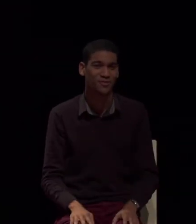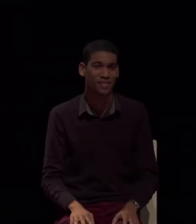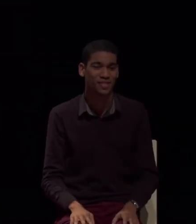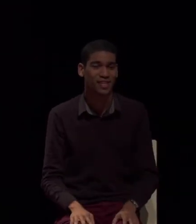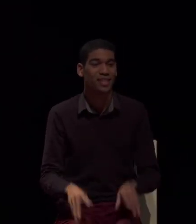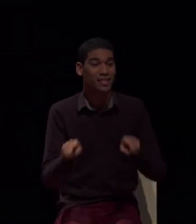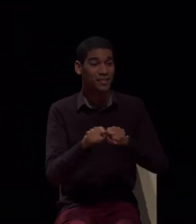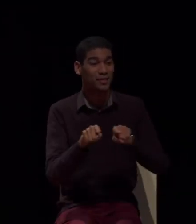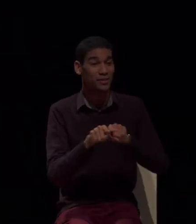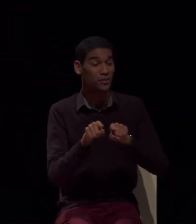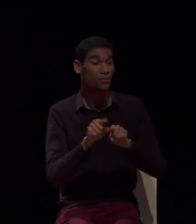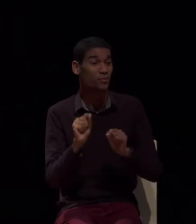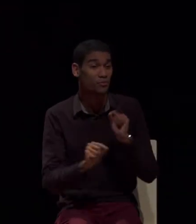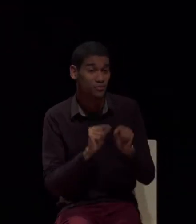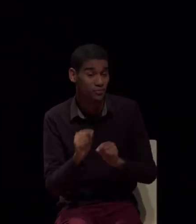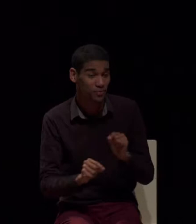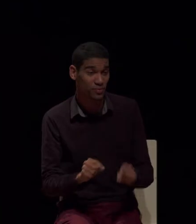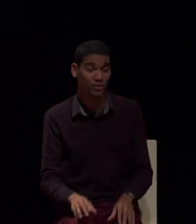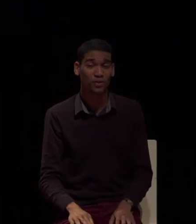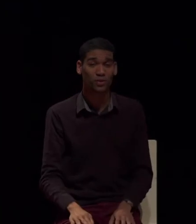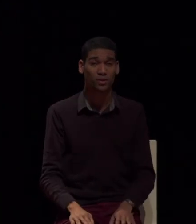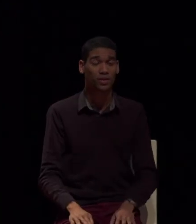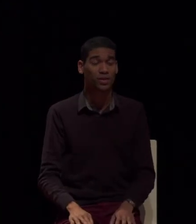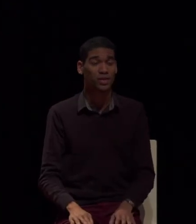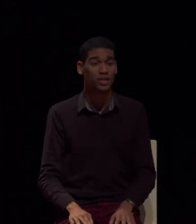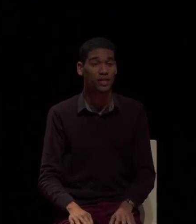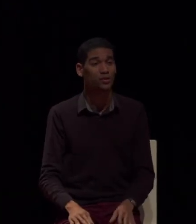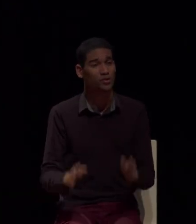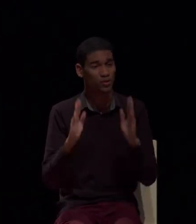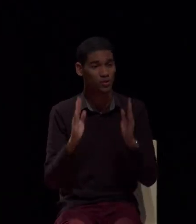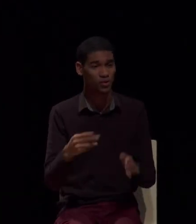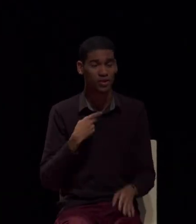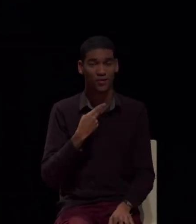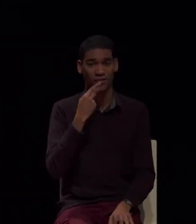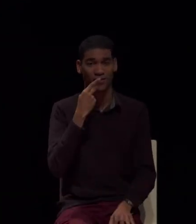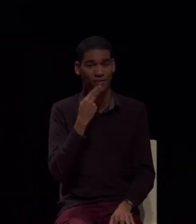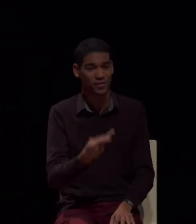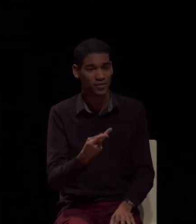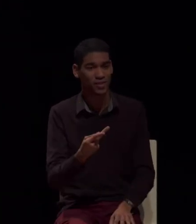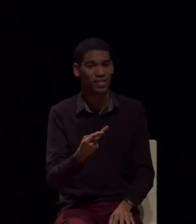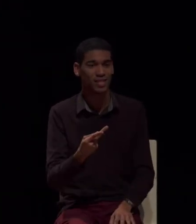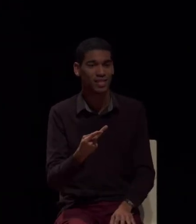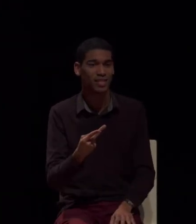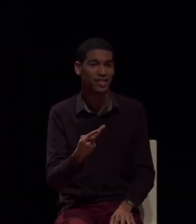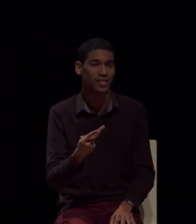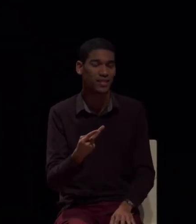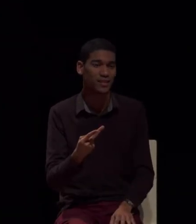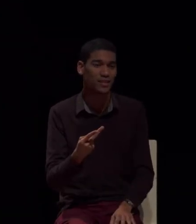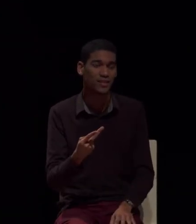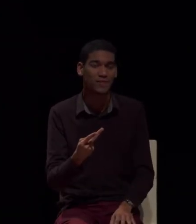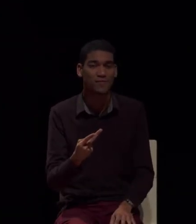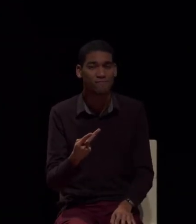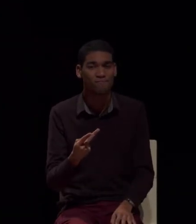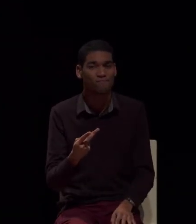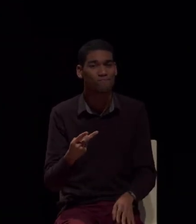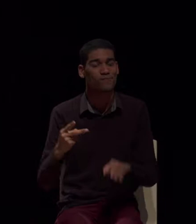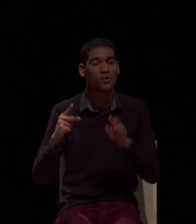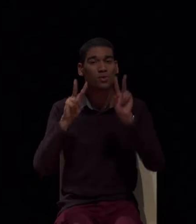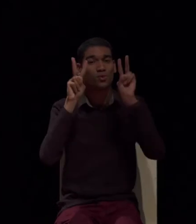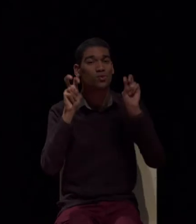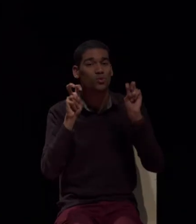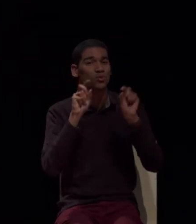considerando o que nós já dissemos aqui sobre é a luta